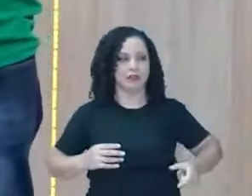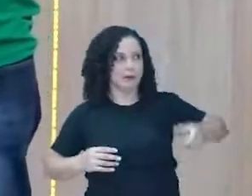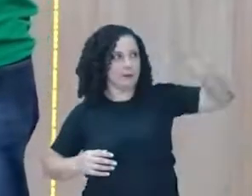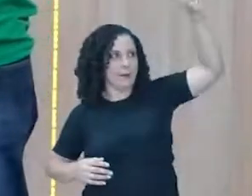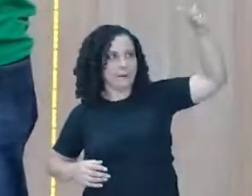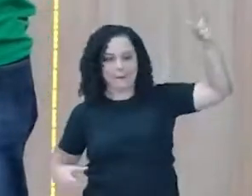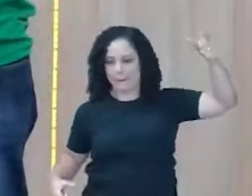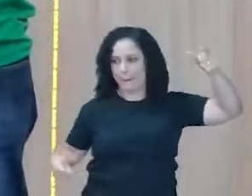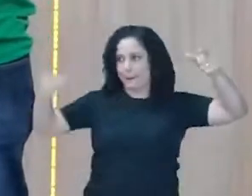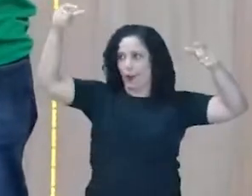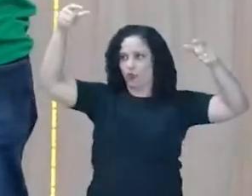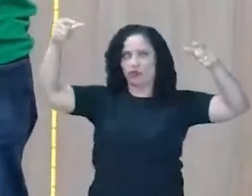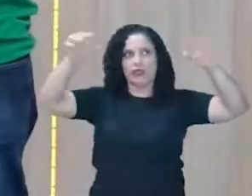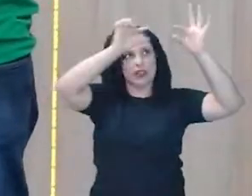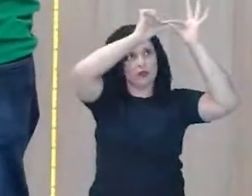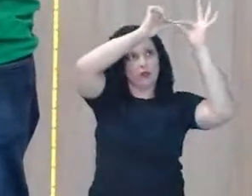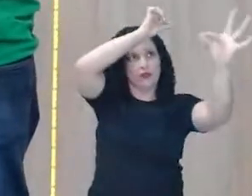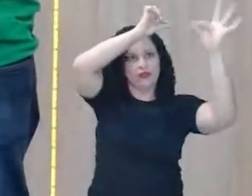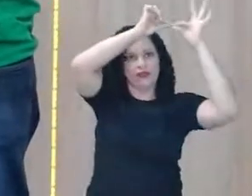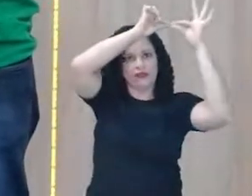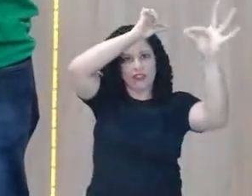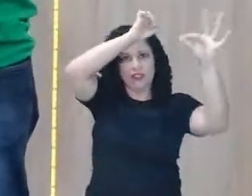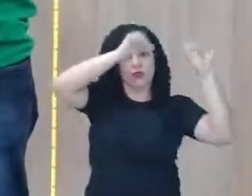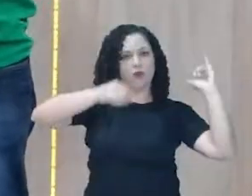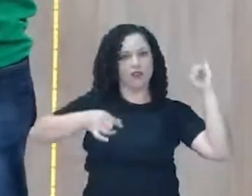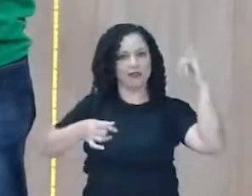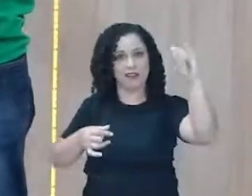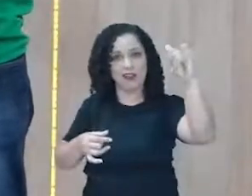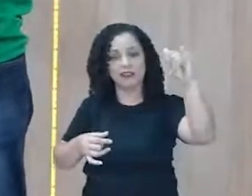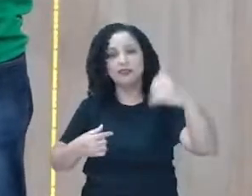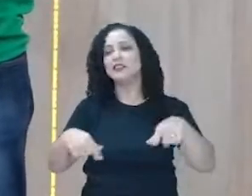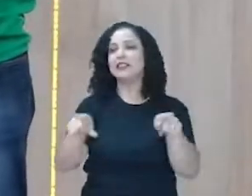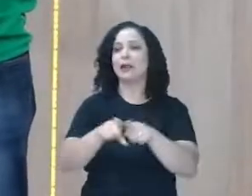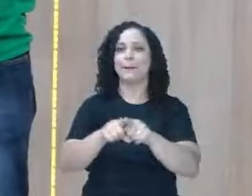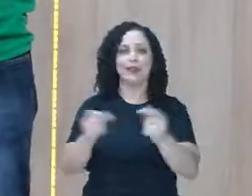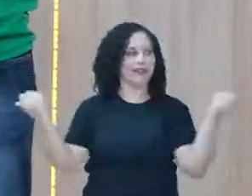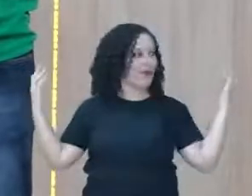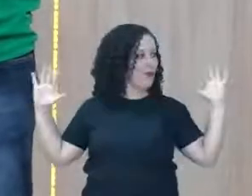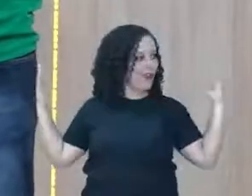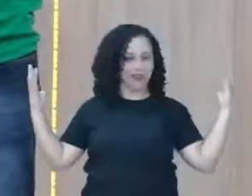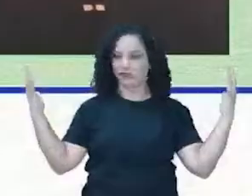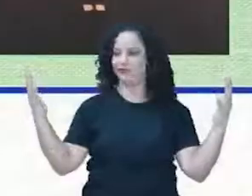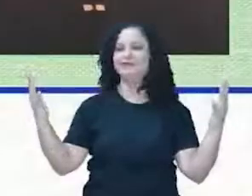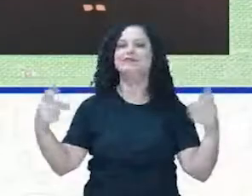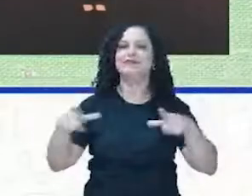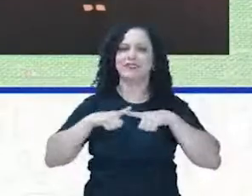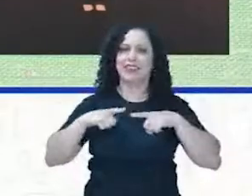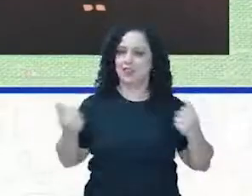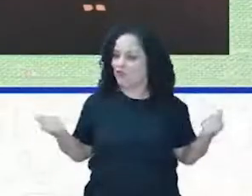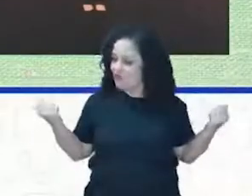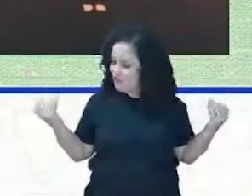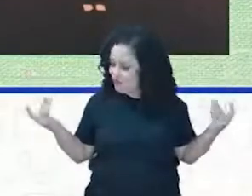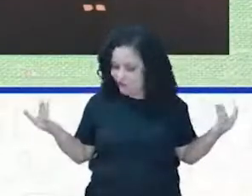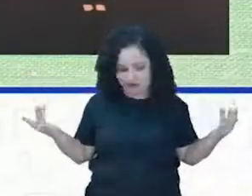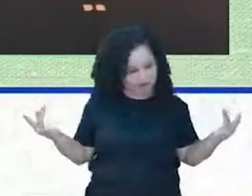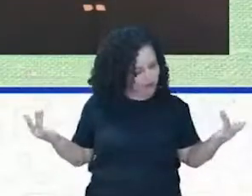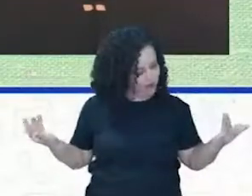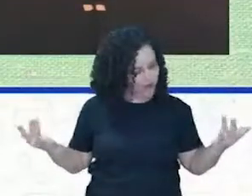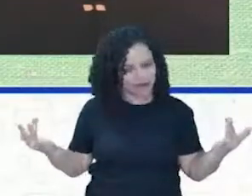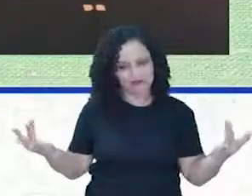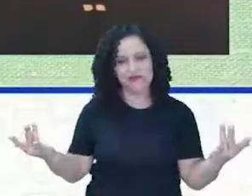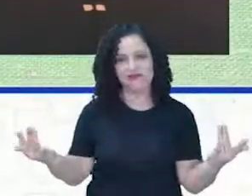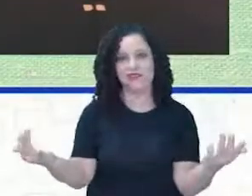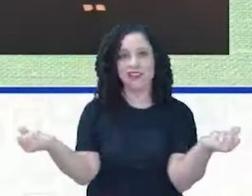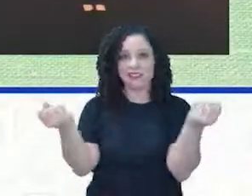aí de eletricidade, né? Fio de eletricidade, e tem também elementos naturais ao lado. Aí é sempre aquela dúvida, né? Que eu tenho certeza que